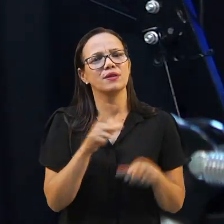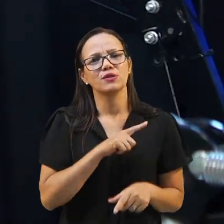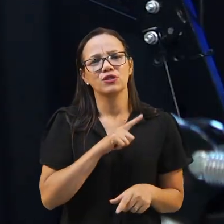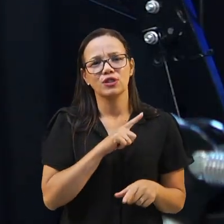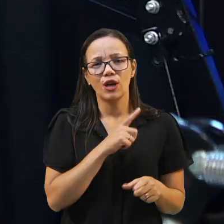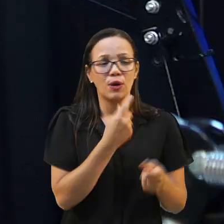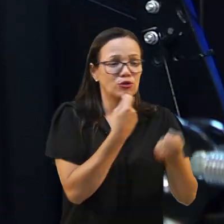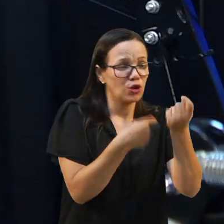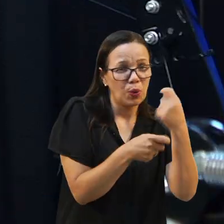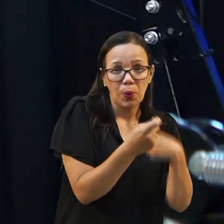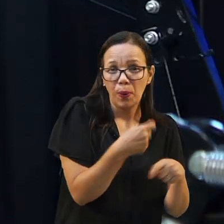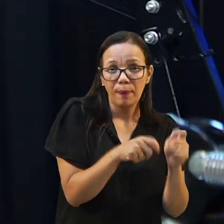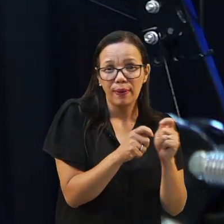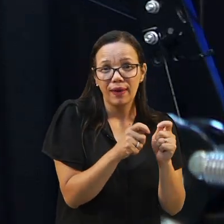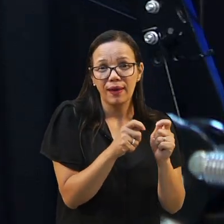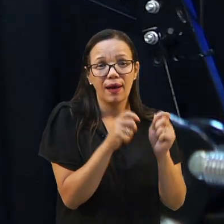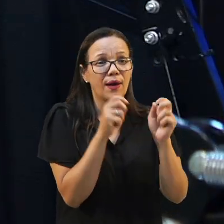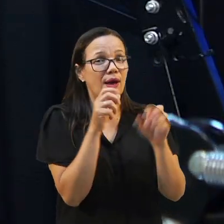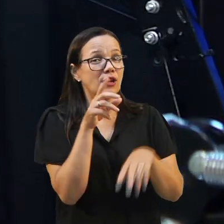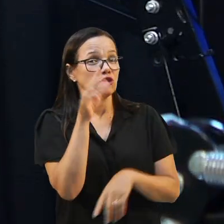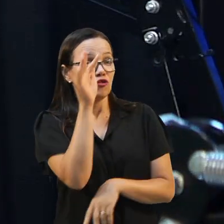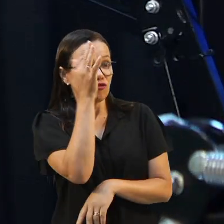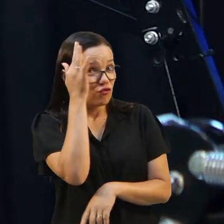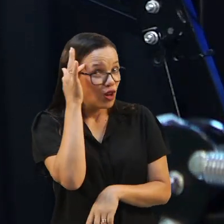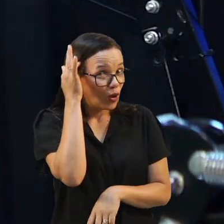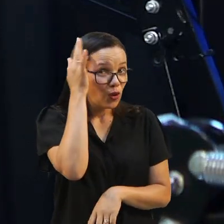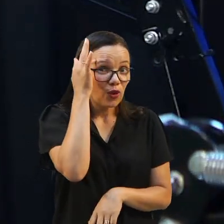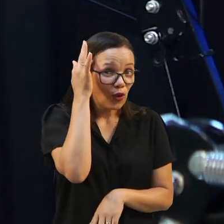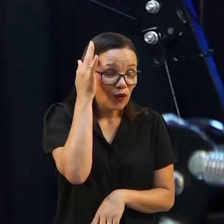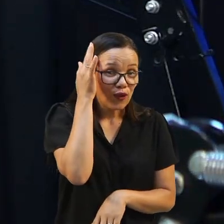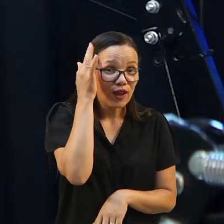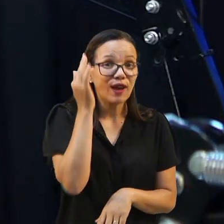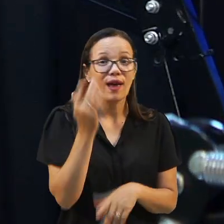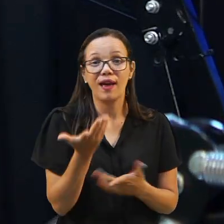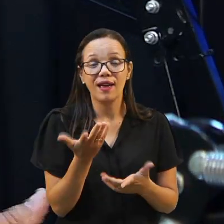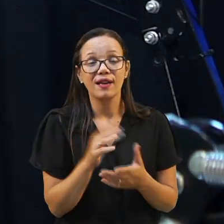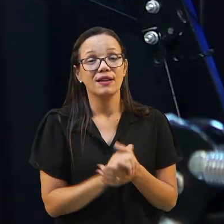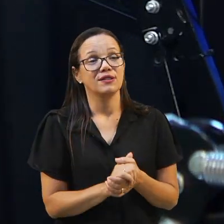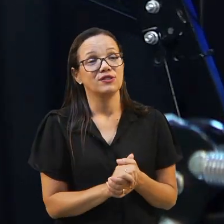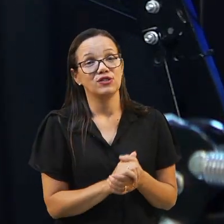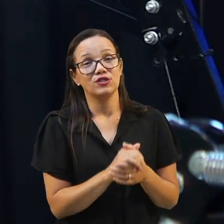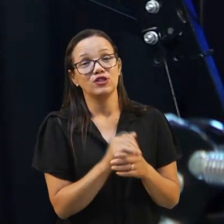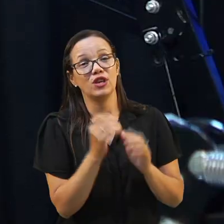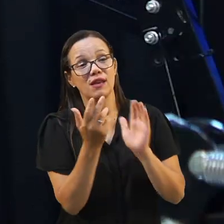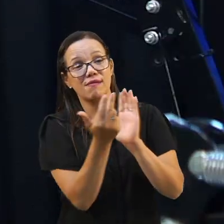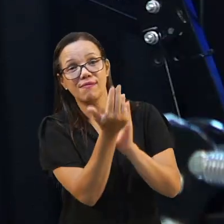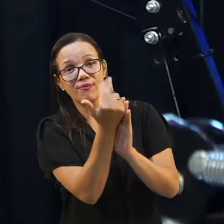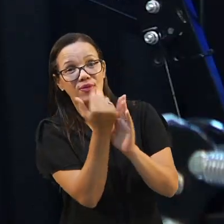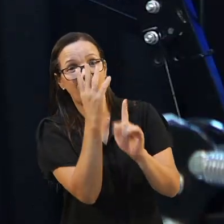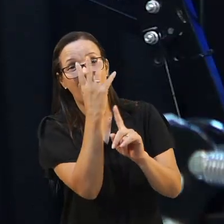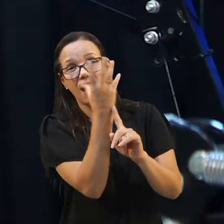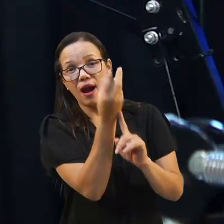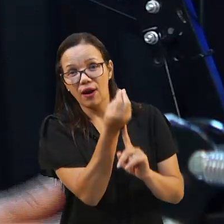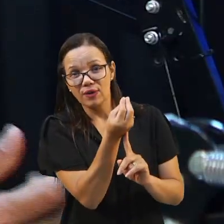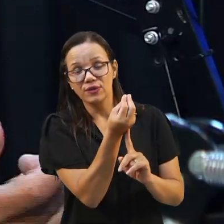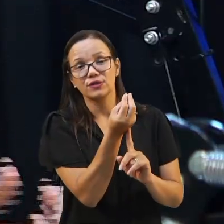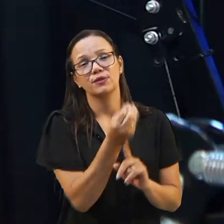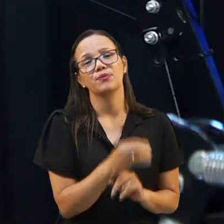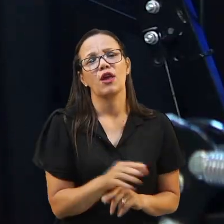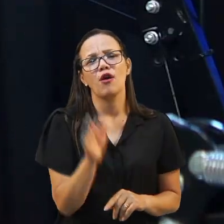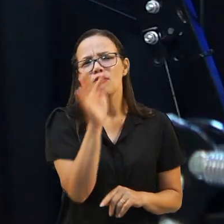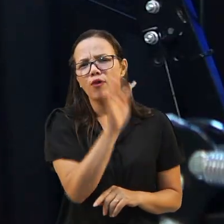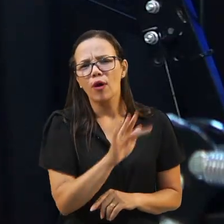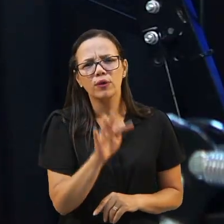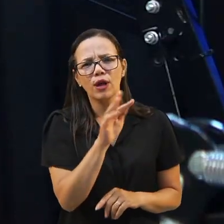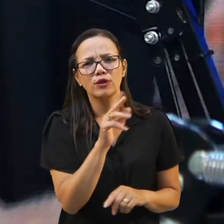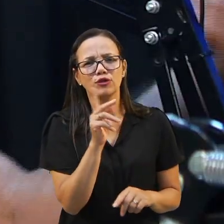Faculdade de Economia, Faculdade de Filosofia, Faculdade de Artes, Faculdade